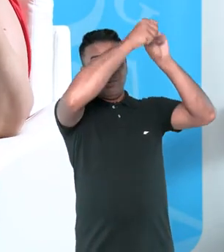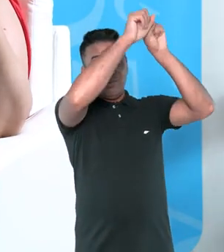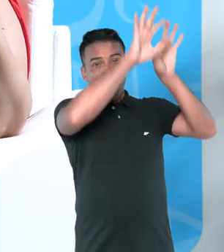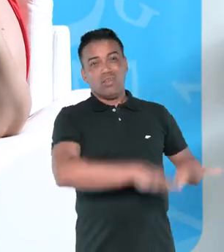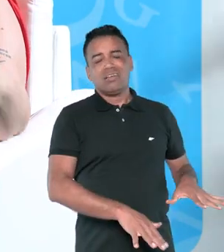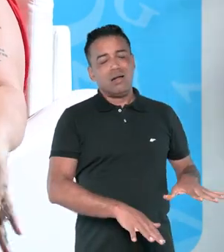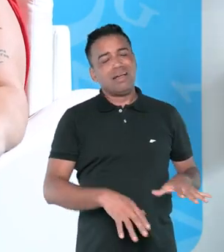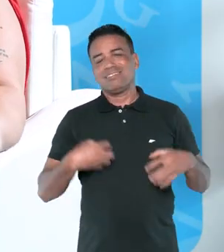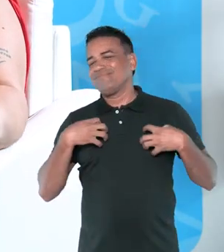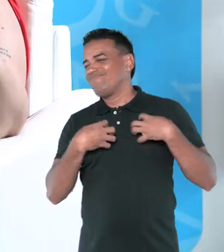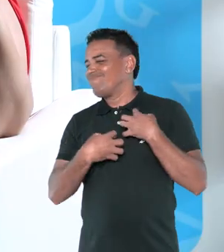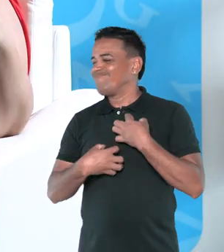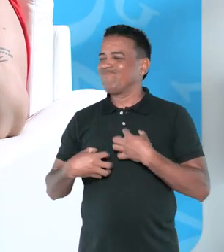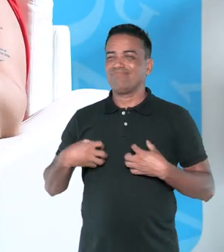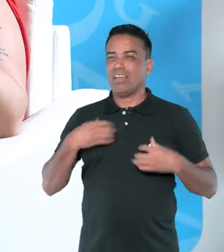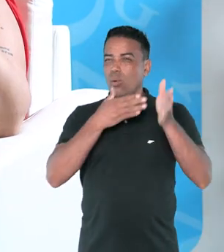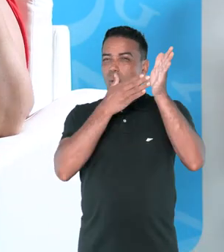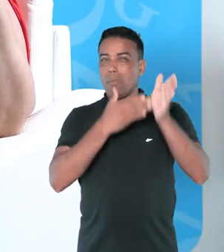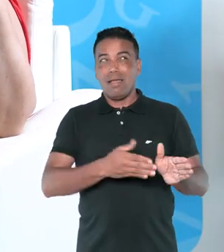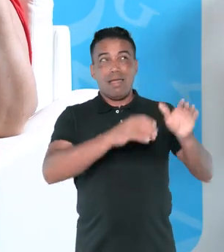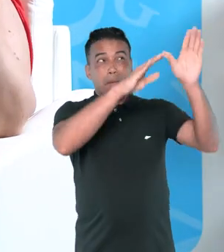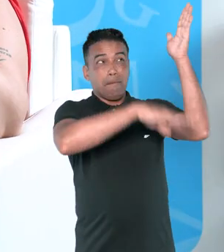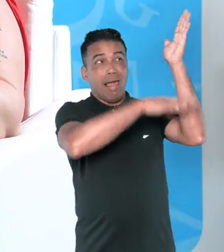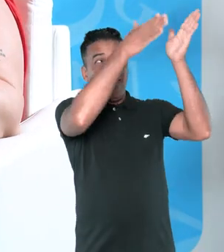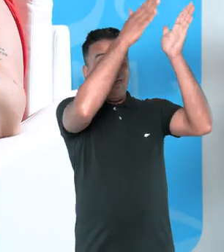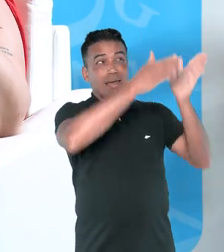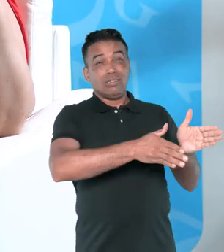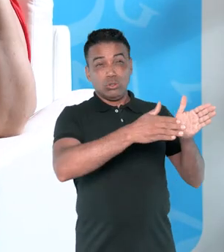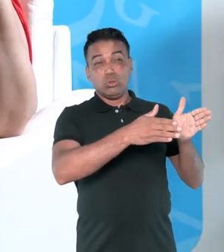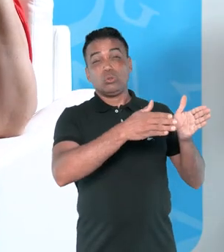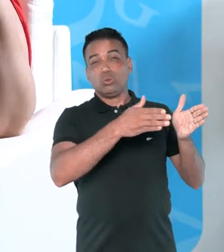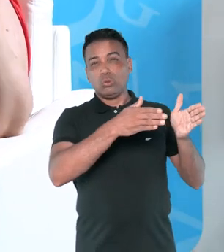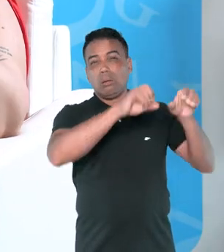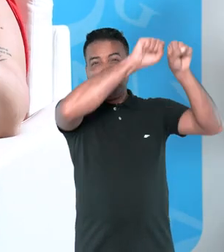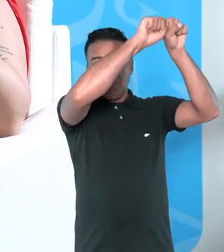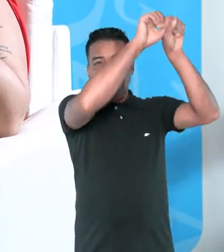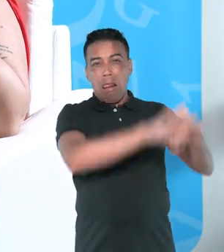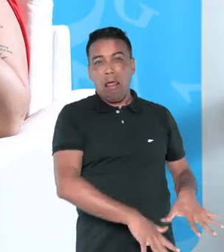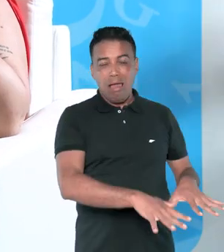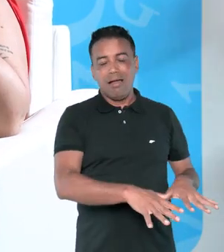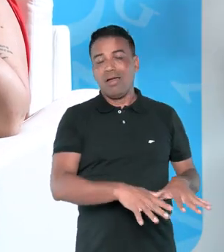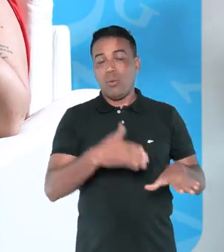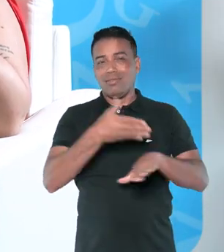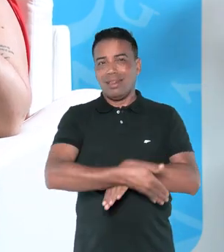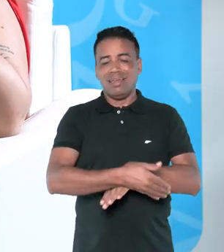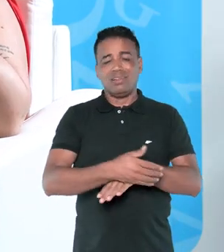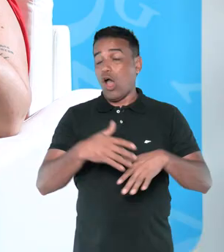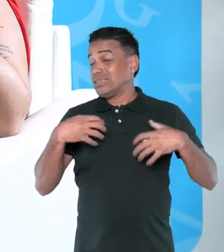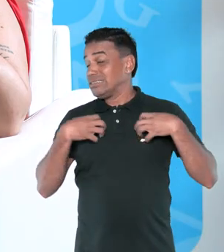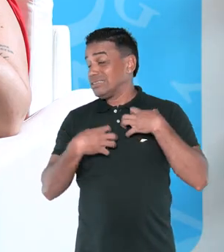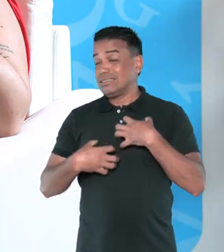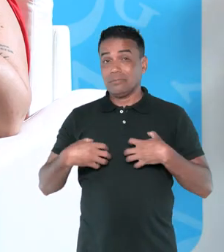doer demais ver aquilo. Eu acompanhei a demolição, eu entrei na demolição, e dói demais. Eu acho que quando se